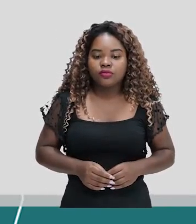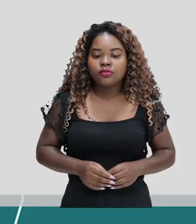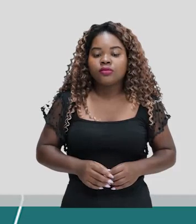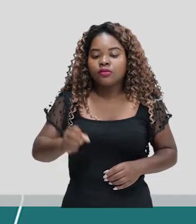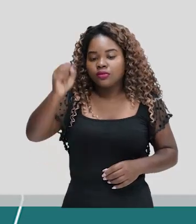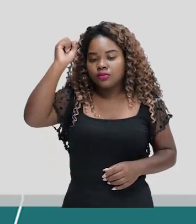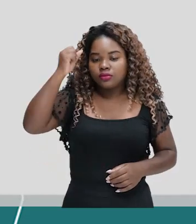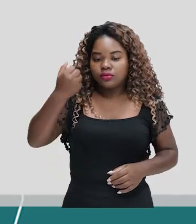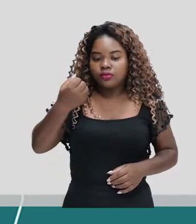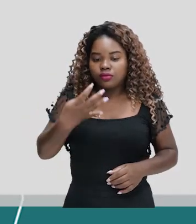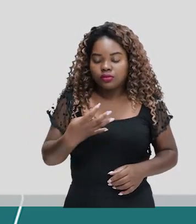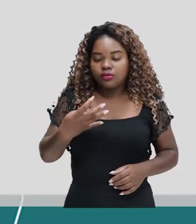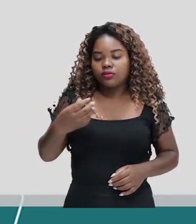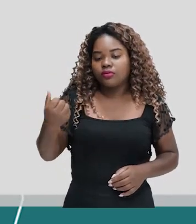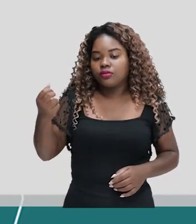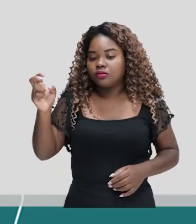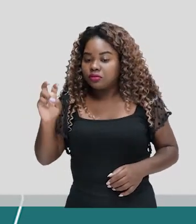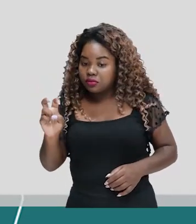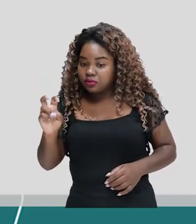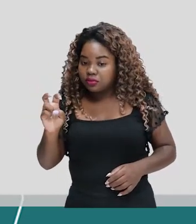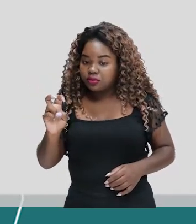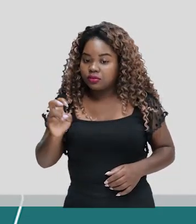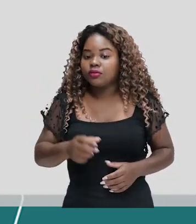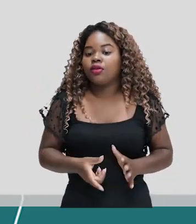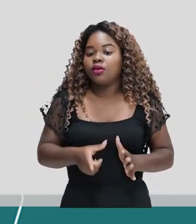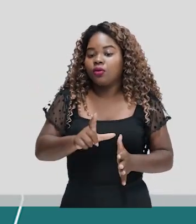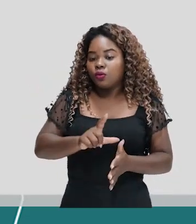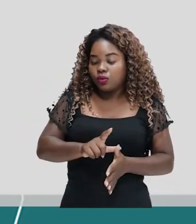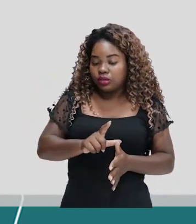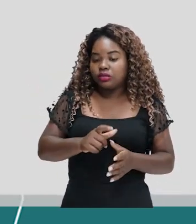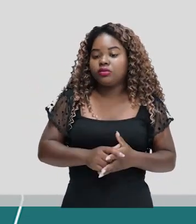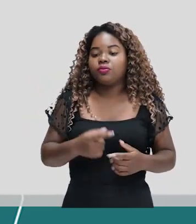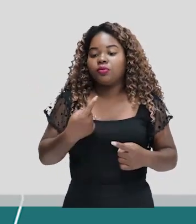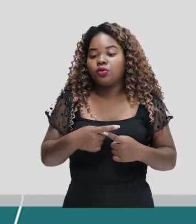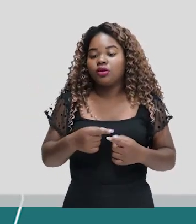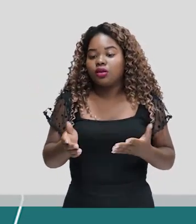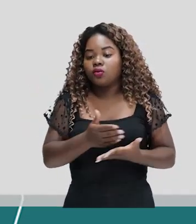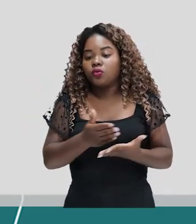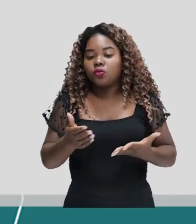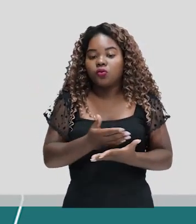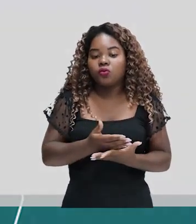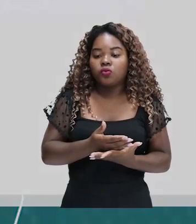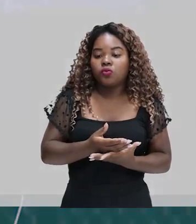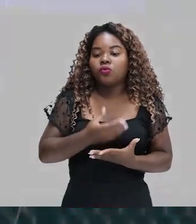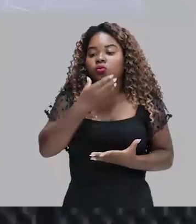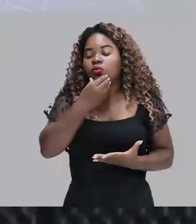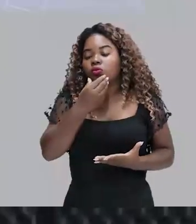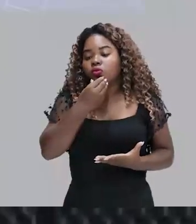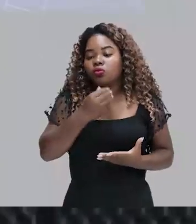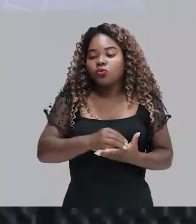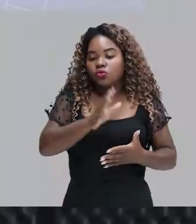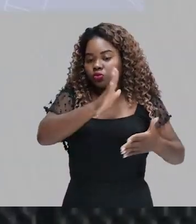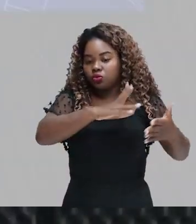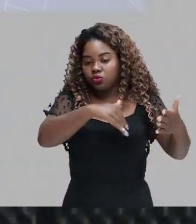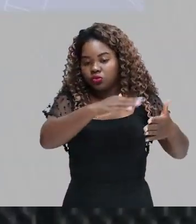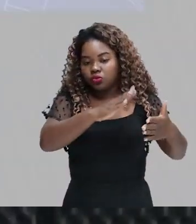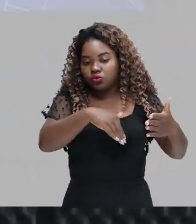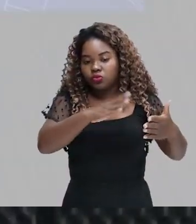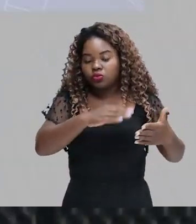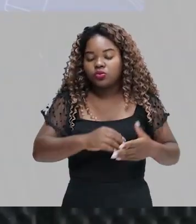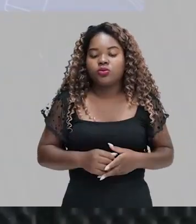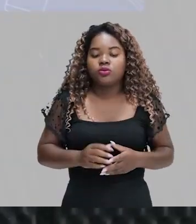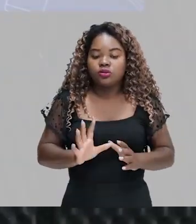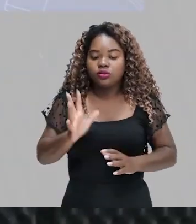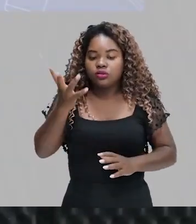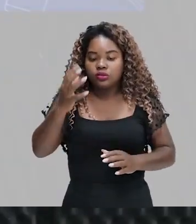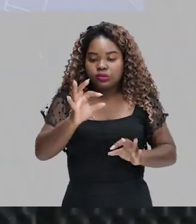século XIV e XV, que é o pré-renascimento, porque alguns artistas são considerados renascentistas a partir disso. Século XIV e XV